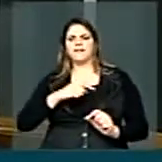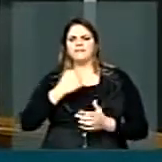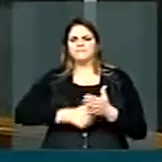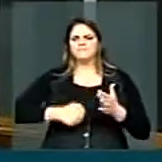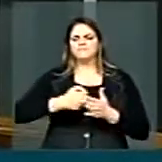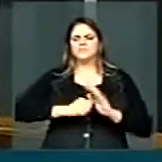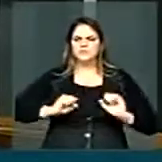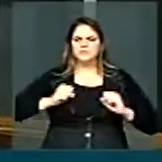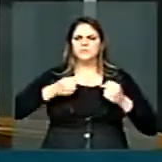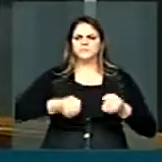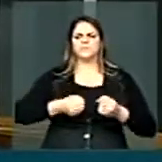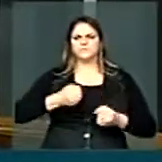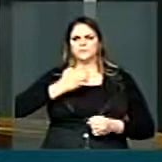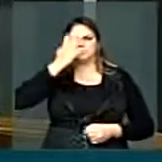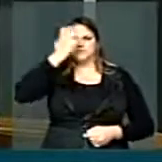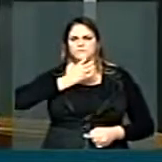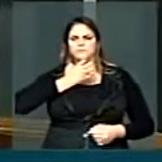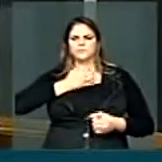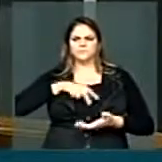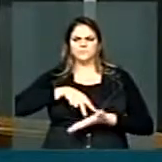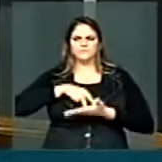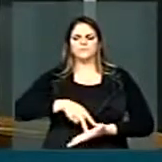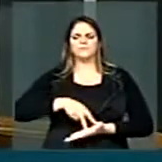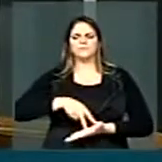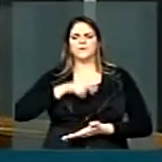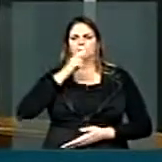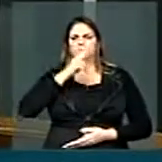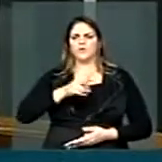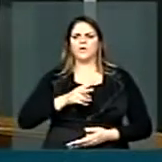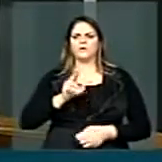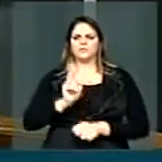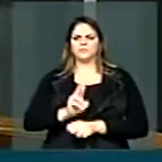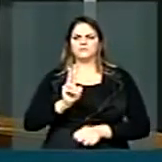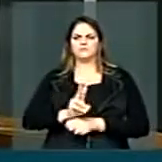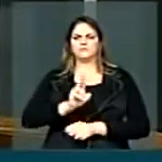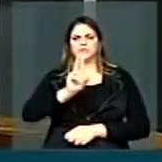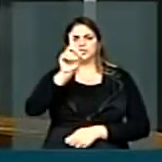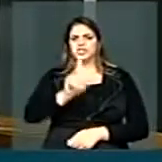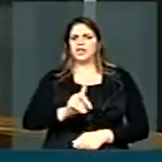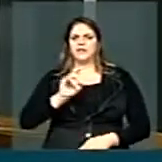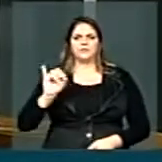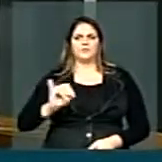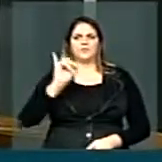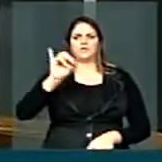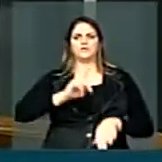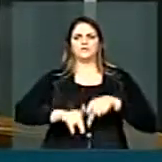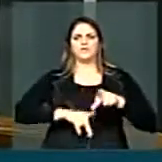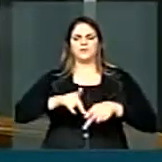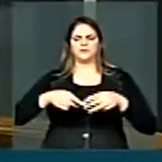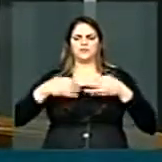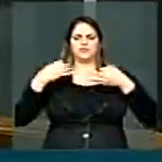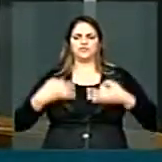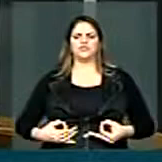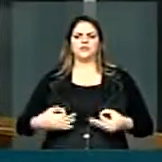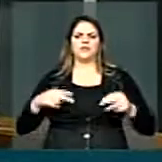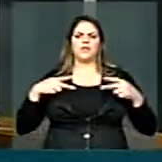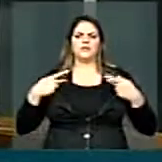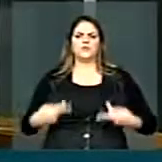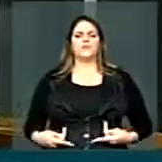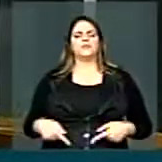sua têmpora de homem público comprometido com os direitos e garantias fundamentais, com a dignidade humana,